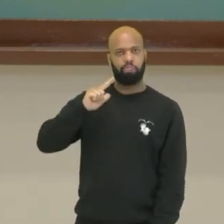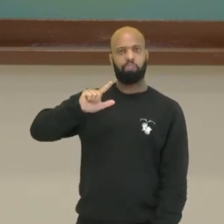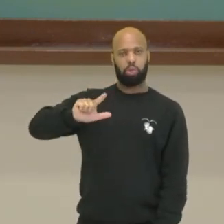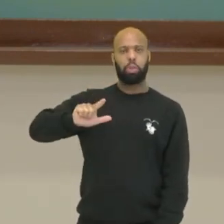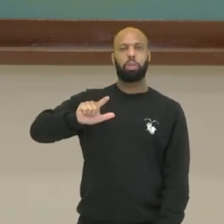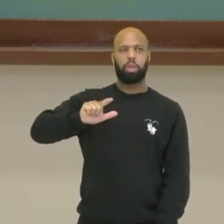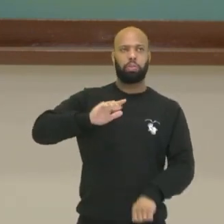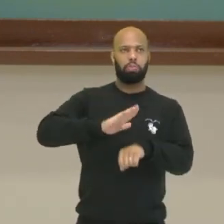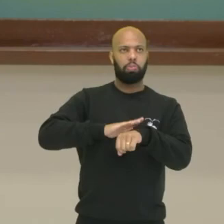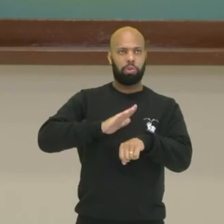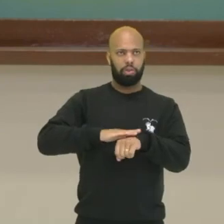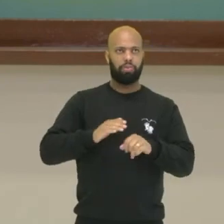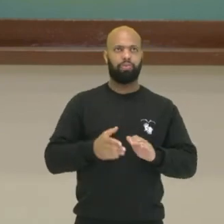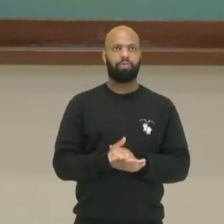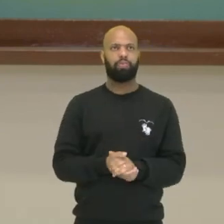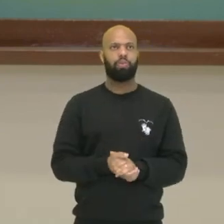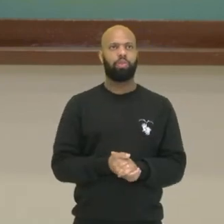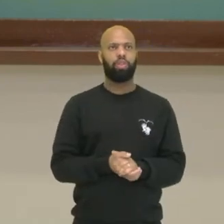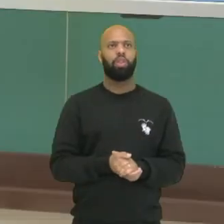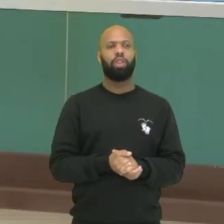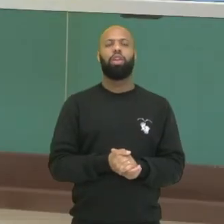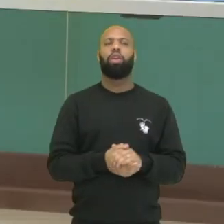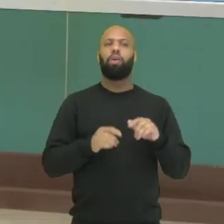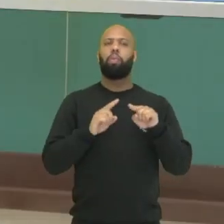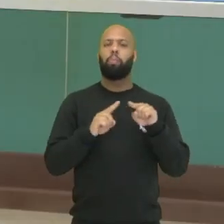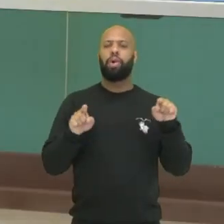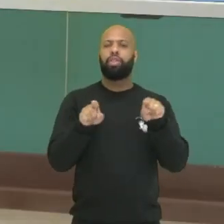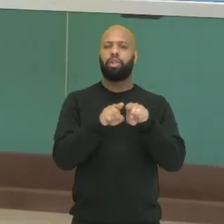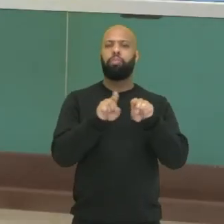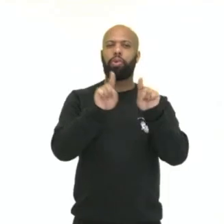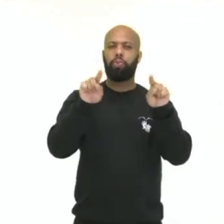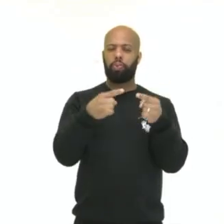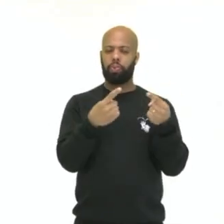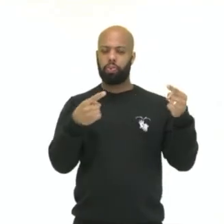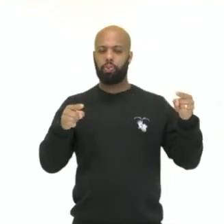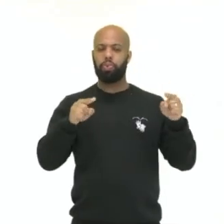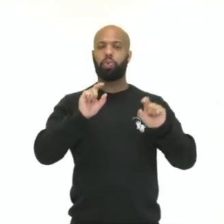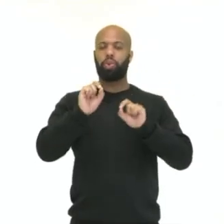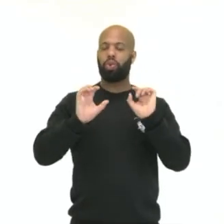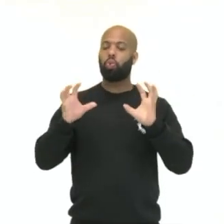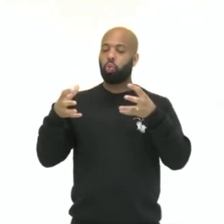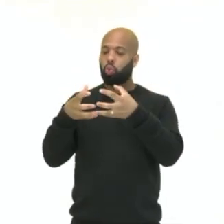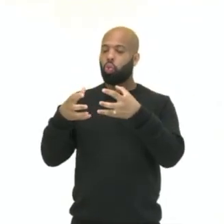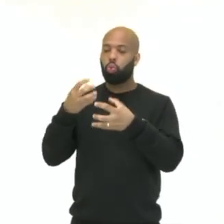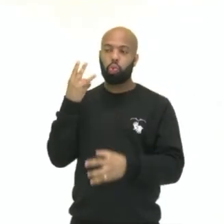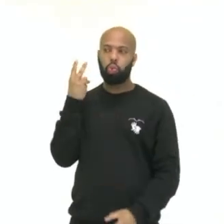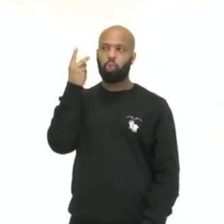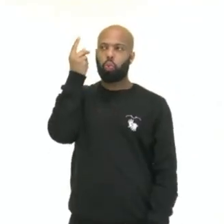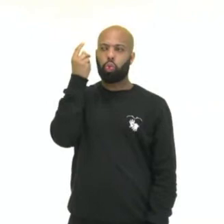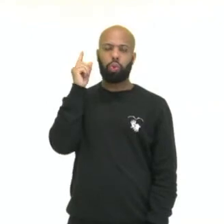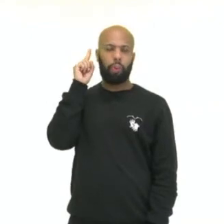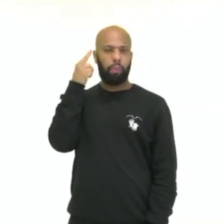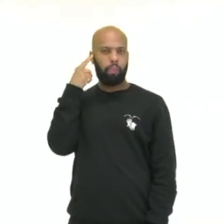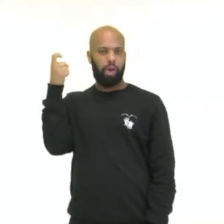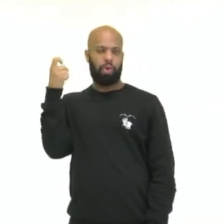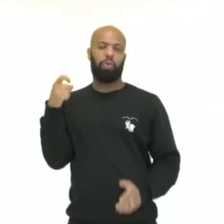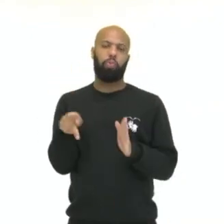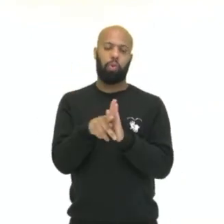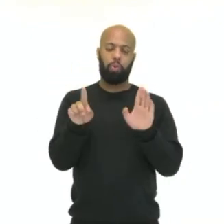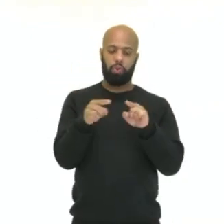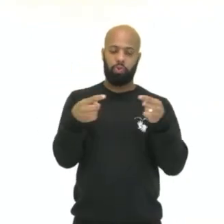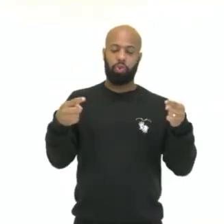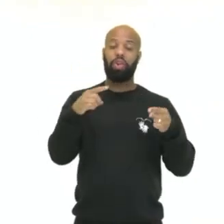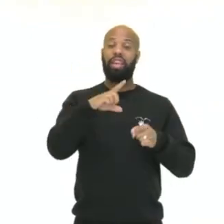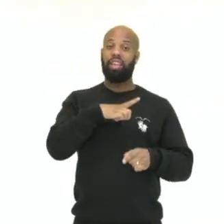época. Pessoal, por outro lado, a trilha sonora é todo o conjunto sonoro de um filme, incluindo, além da música, os